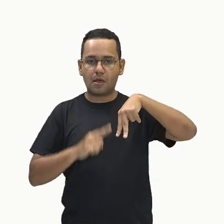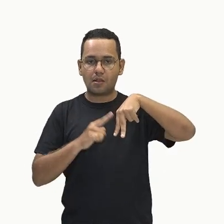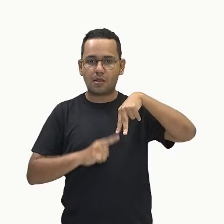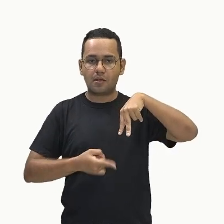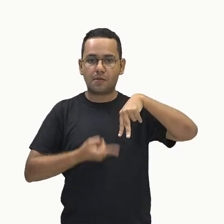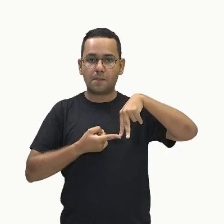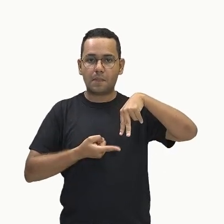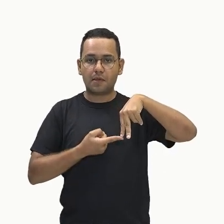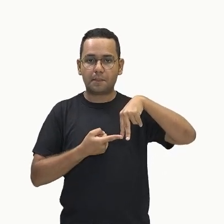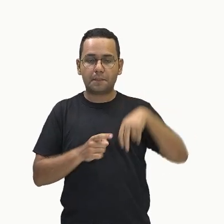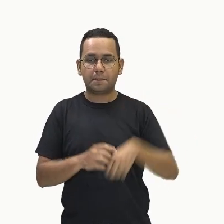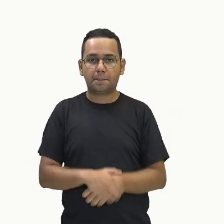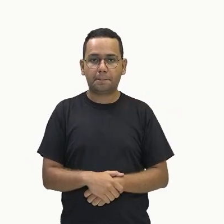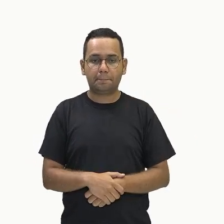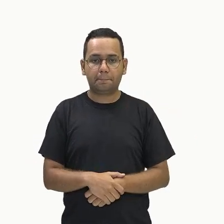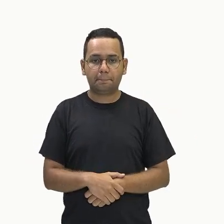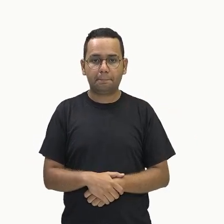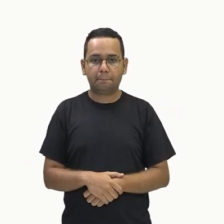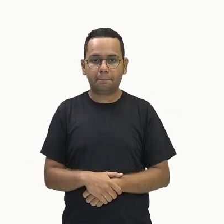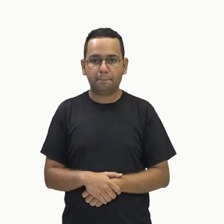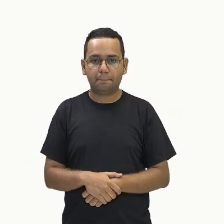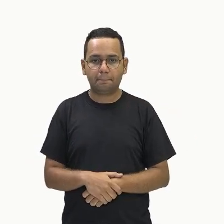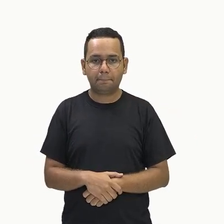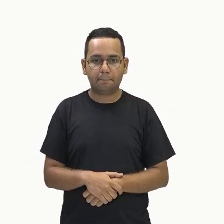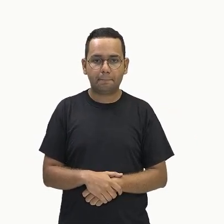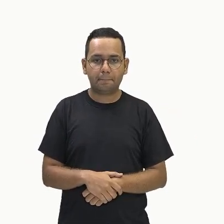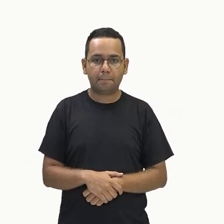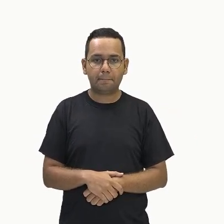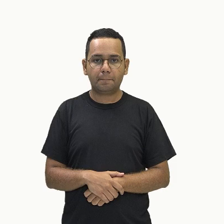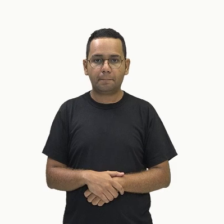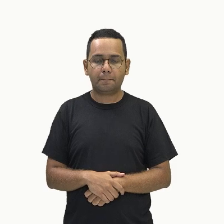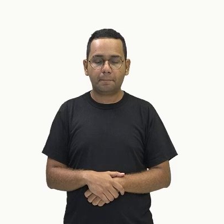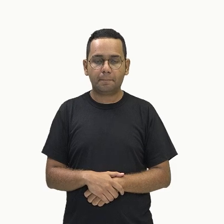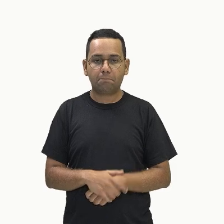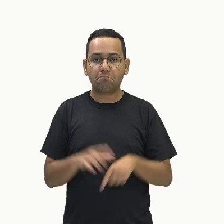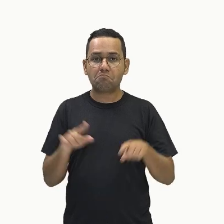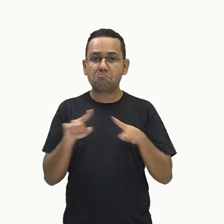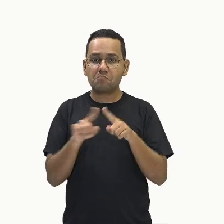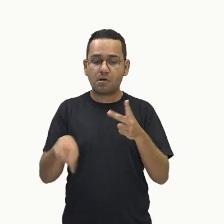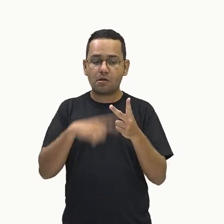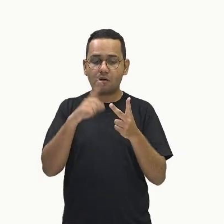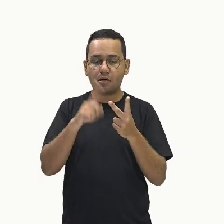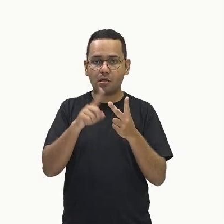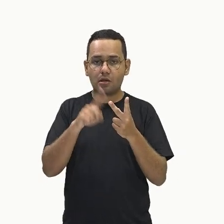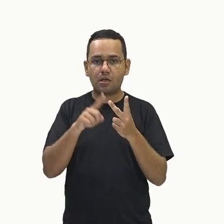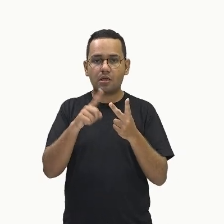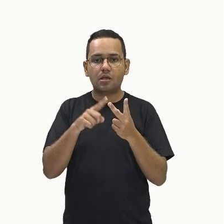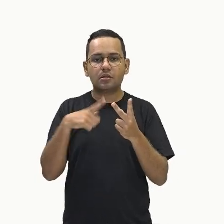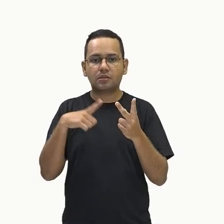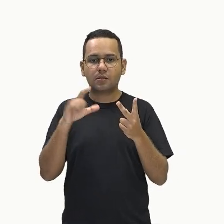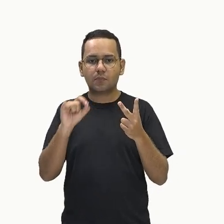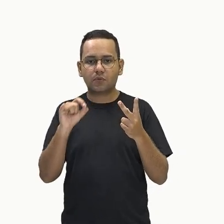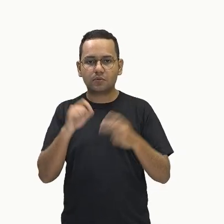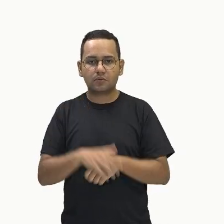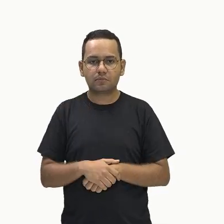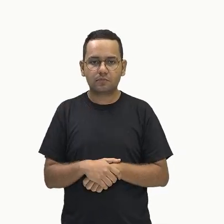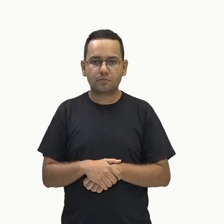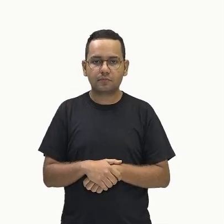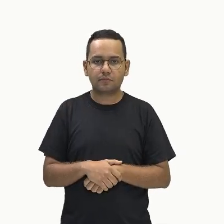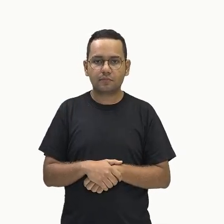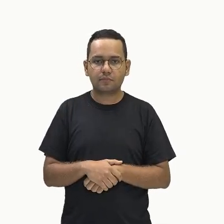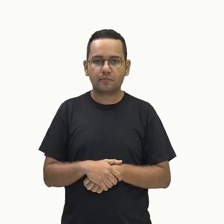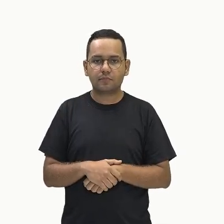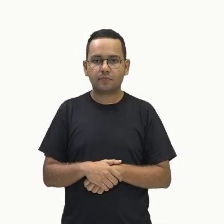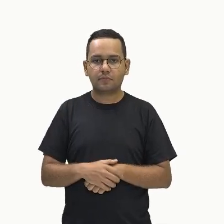seu pé. Nós temos dentro do esqueleto apendicular 2 cinturas, a cintura escapular, que é